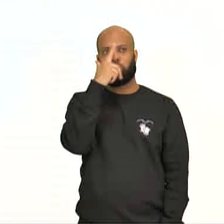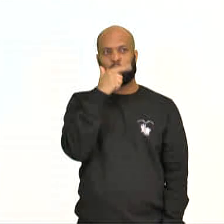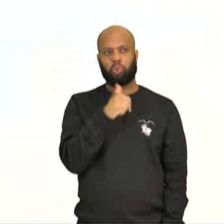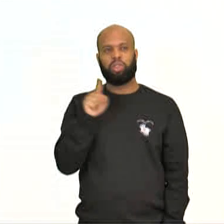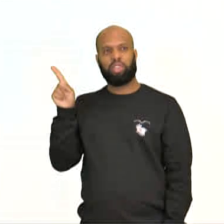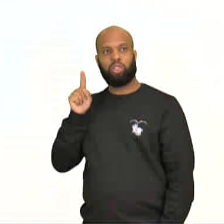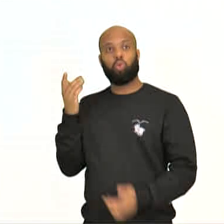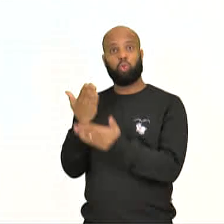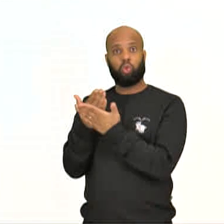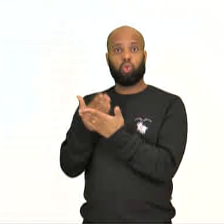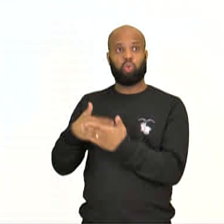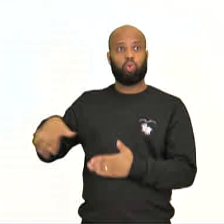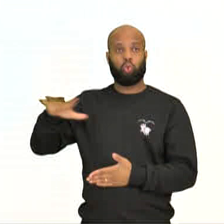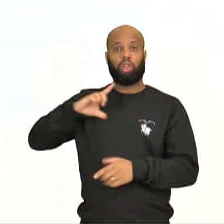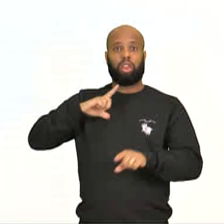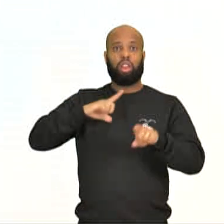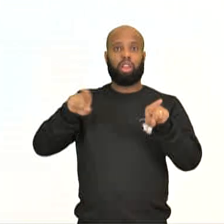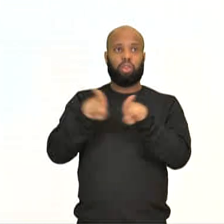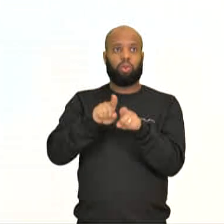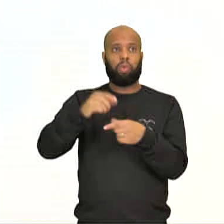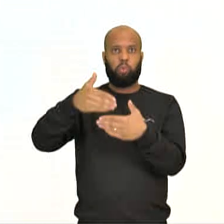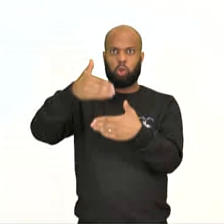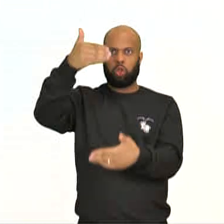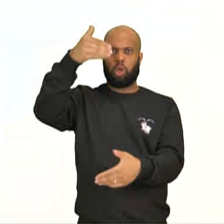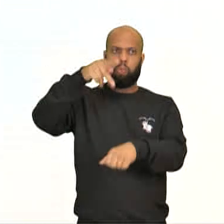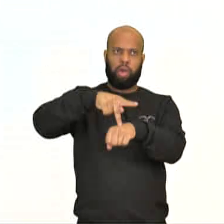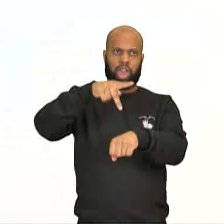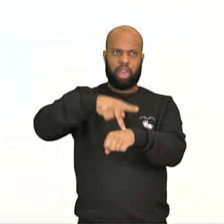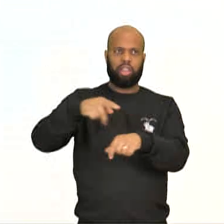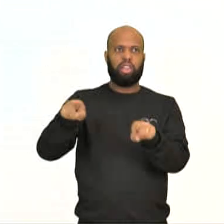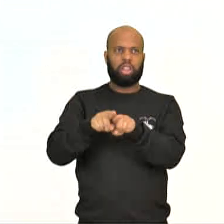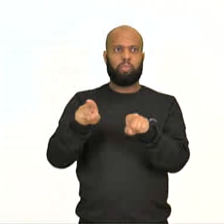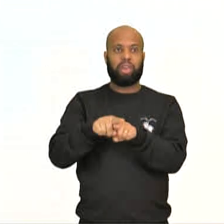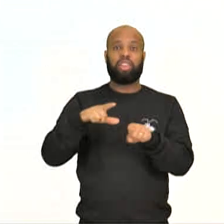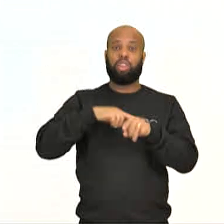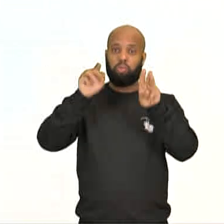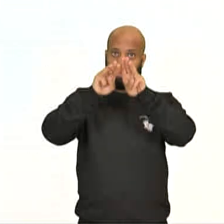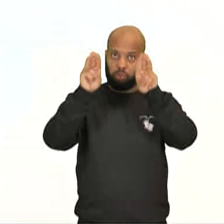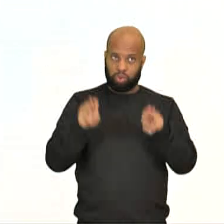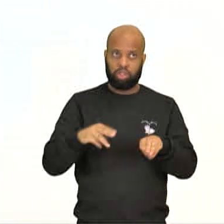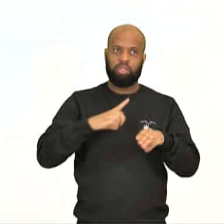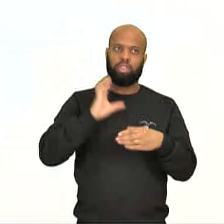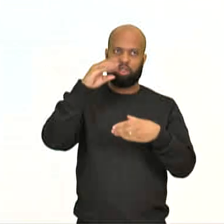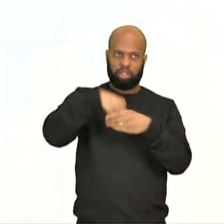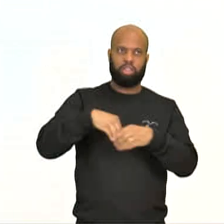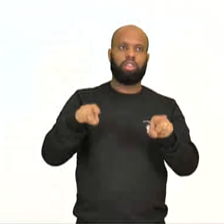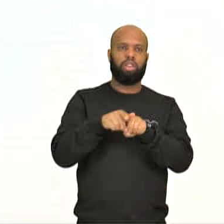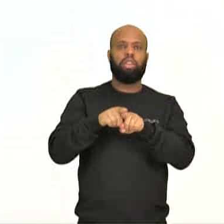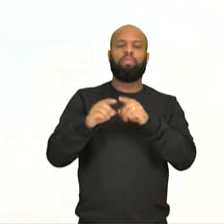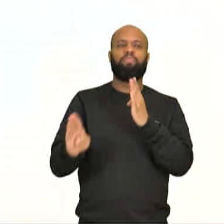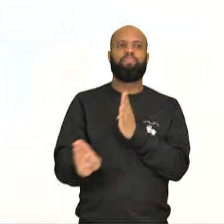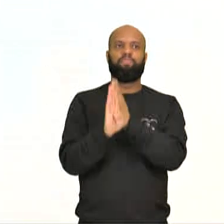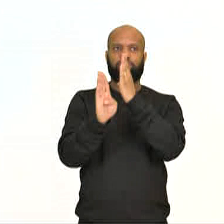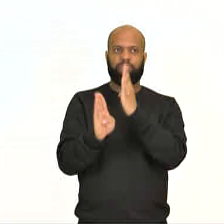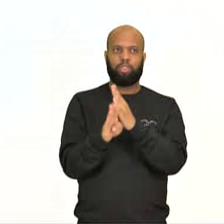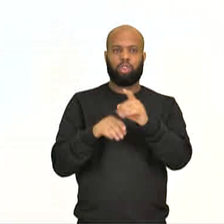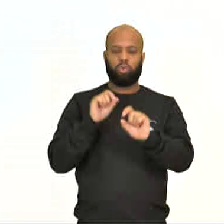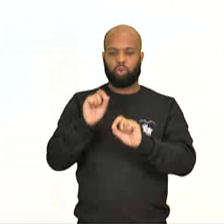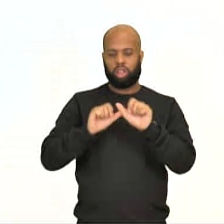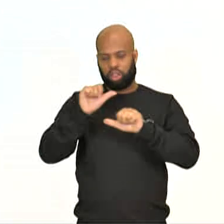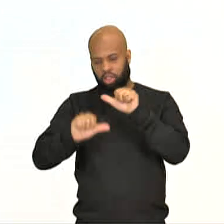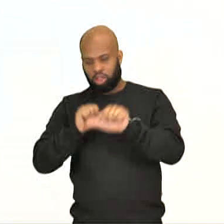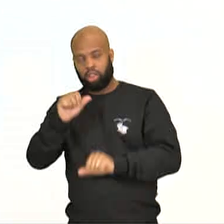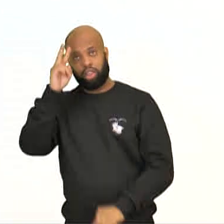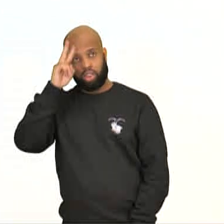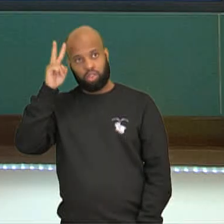parque, olha os paredões. Museu da Natureza dentro do Parque Nacional Serra da Capivara. Embora as descobertas em Guidon transformassem a história,